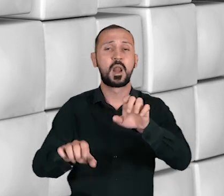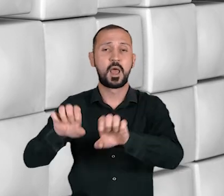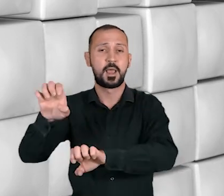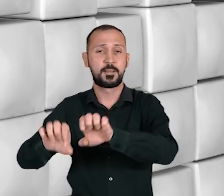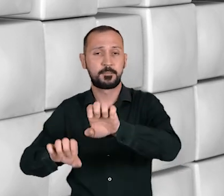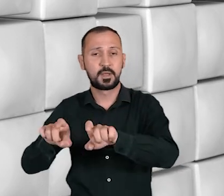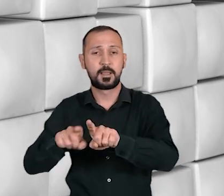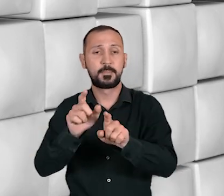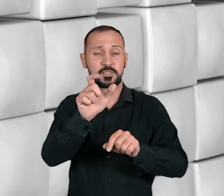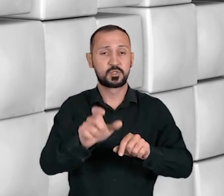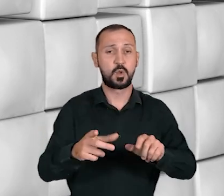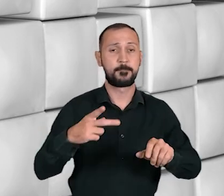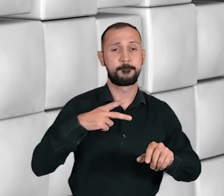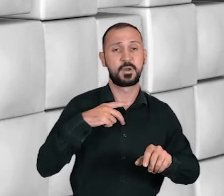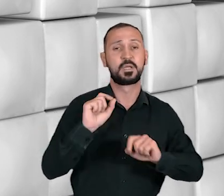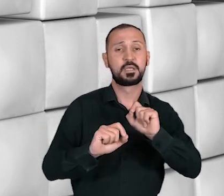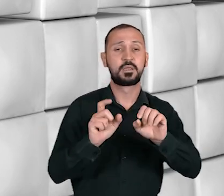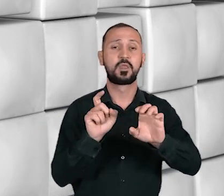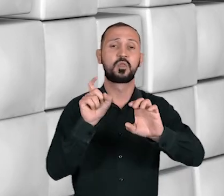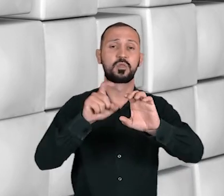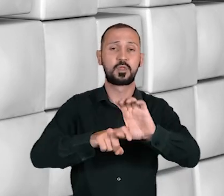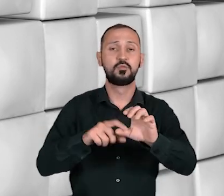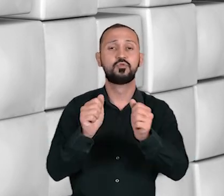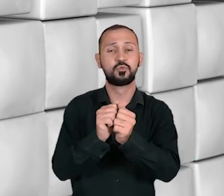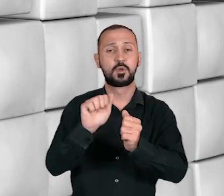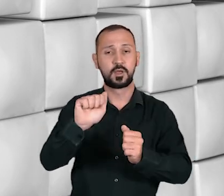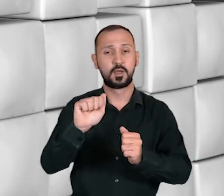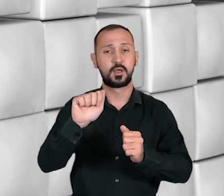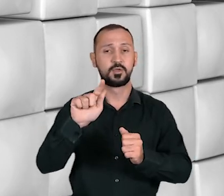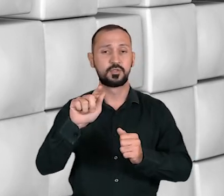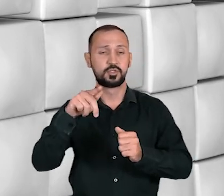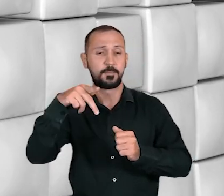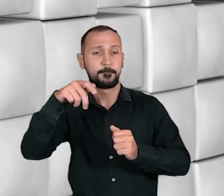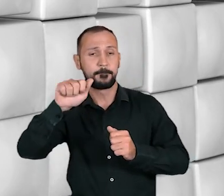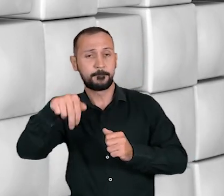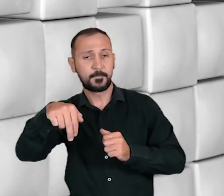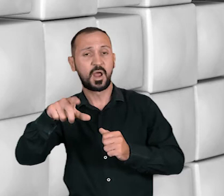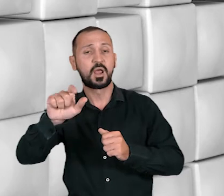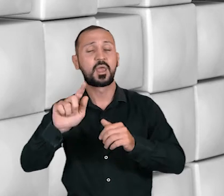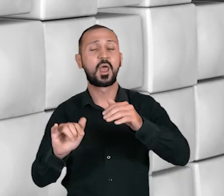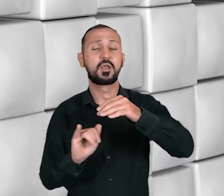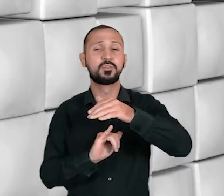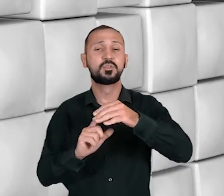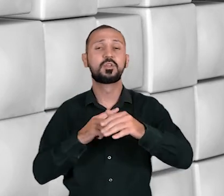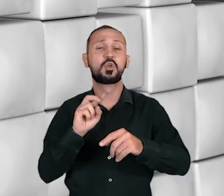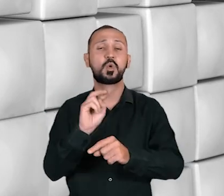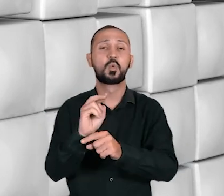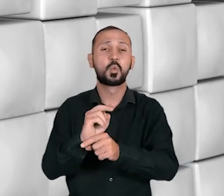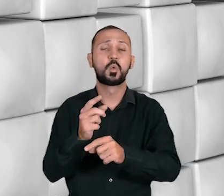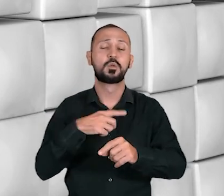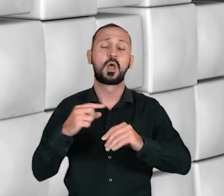para concessionárias e autônomos com débitos junto à AGEPAN, que é a agência